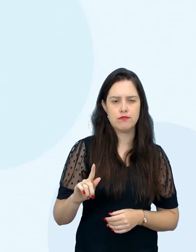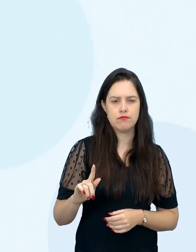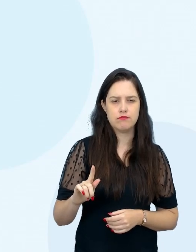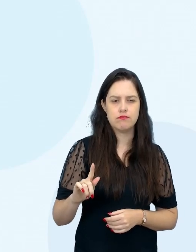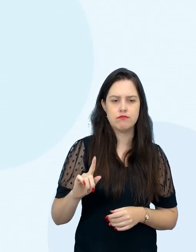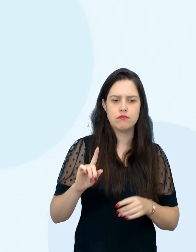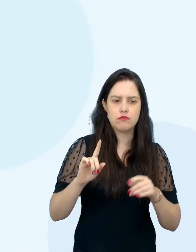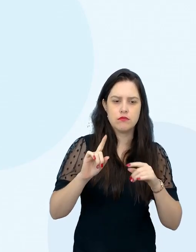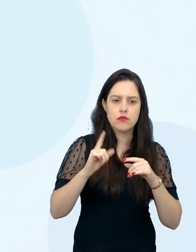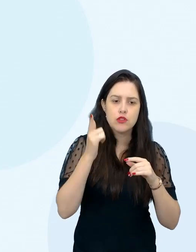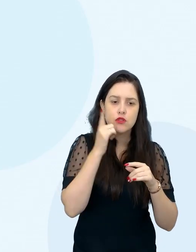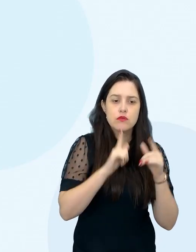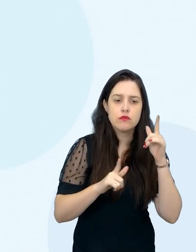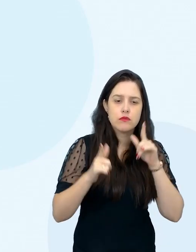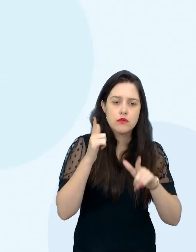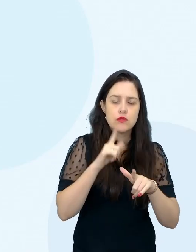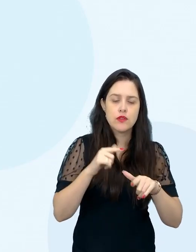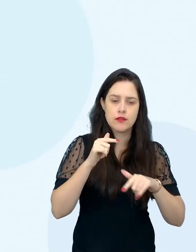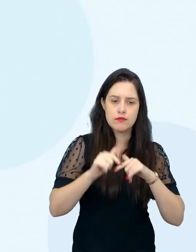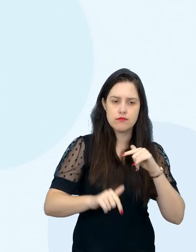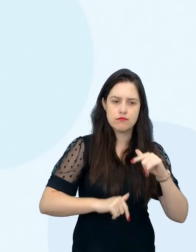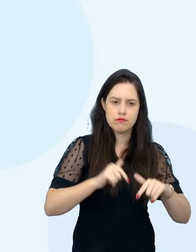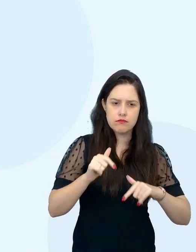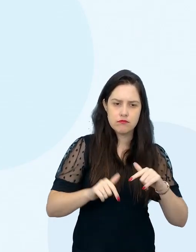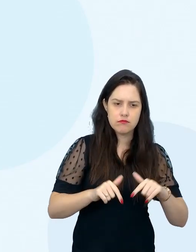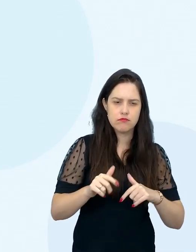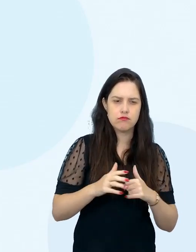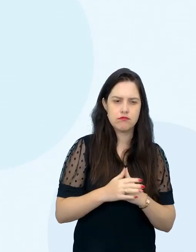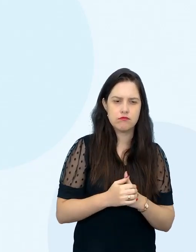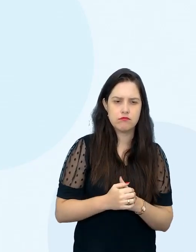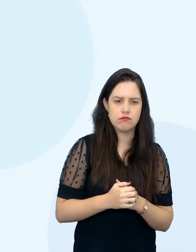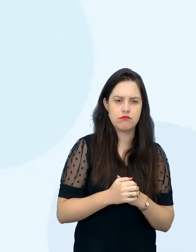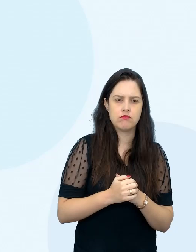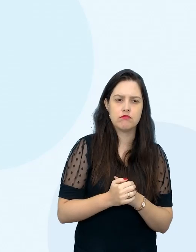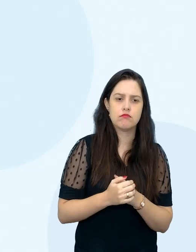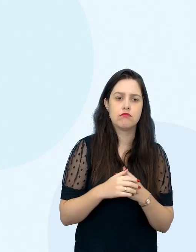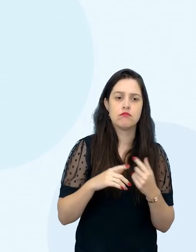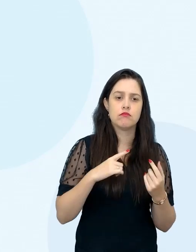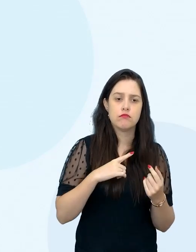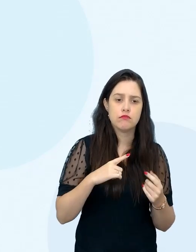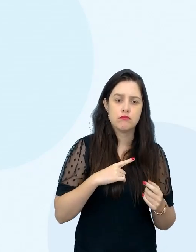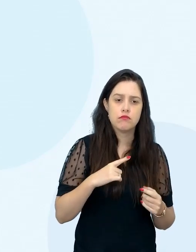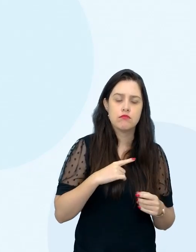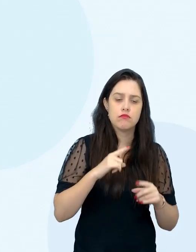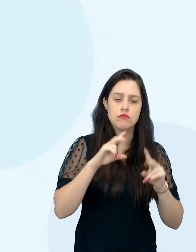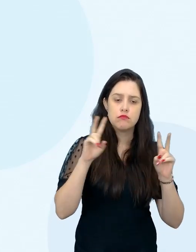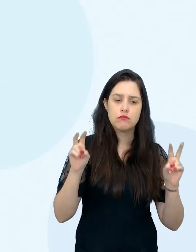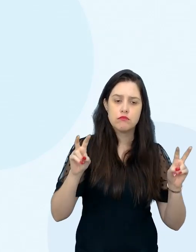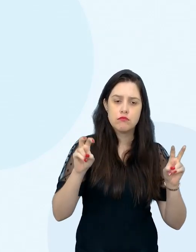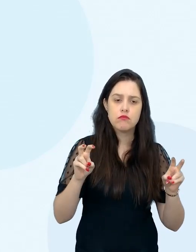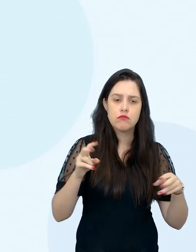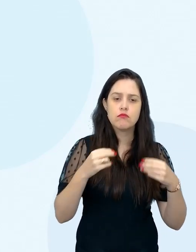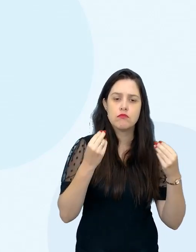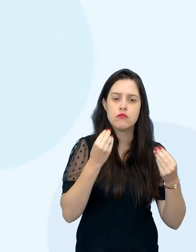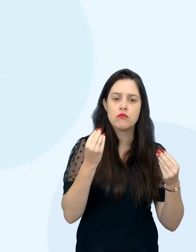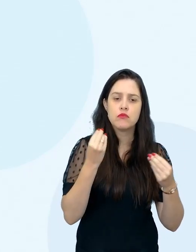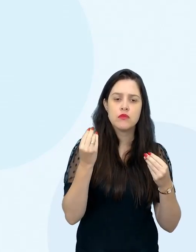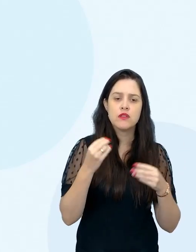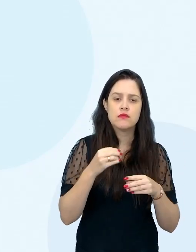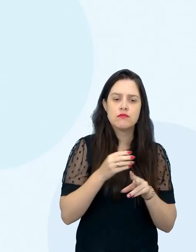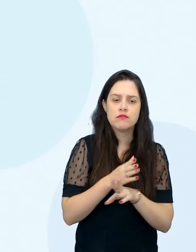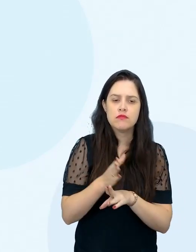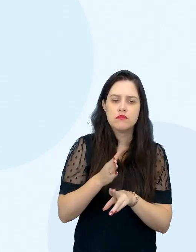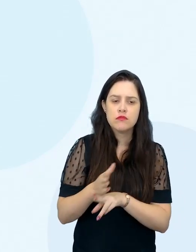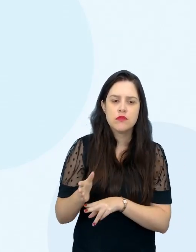como retomada, a gente consegue trabalhar em paralelo. Tema contemporâneo transversal, que a gente pode pensar, nesse